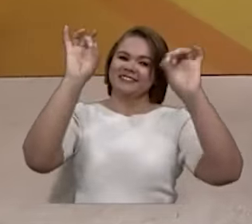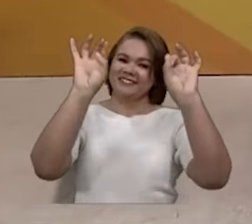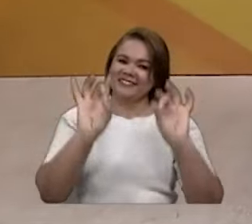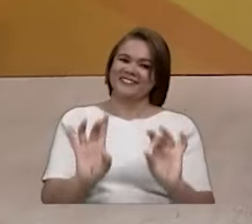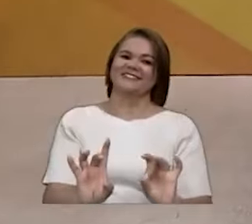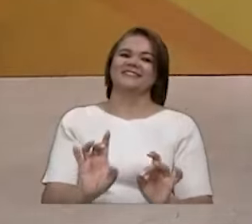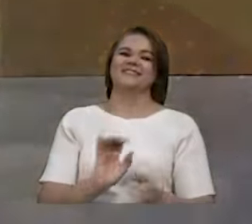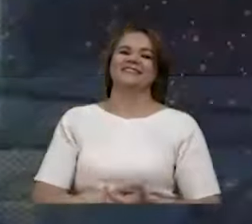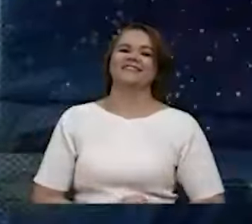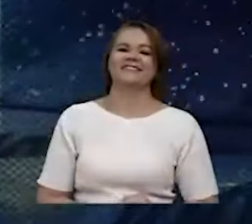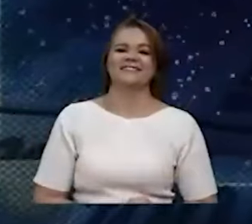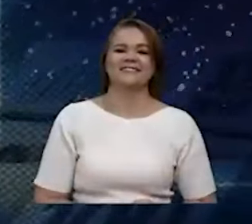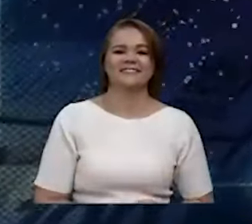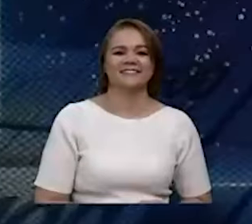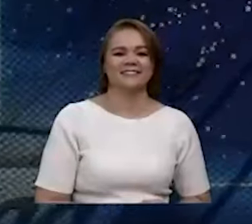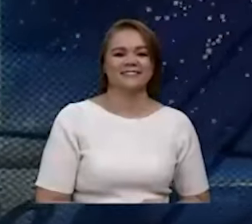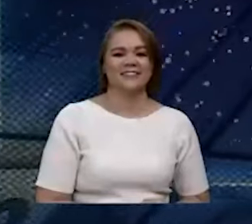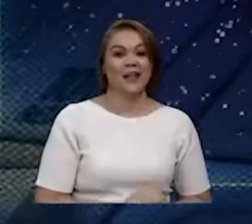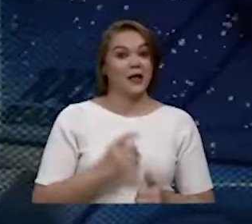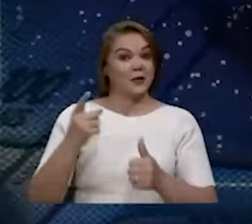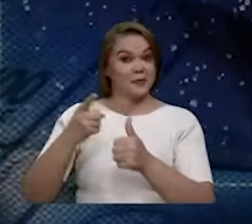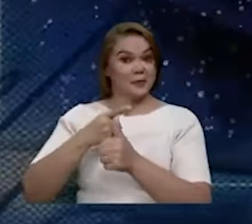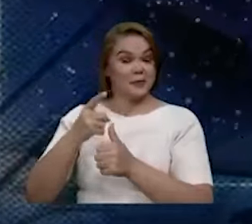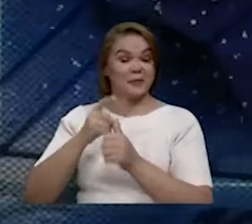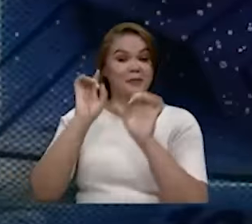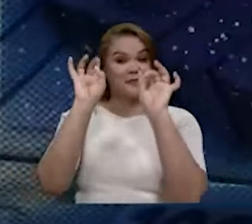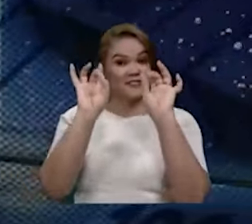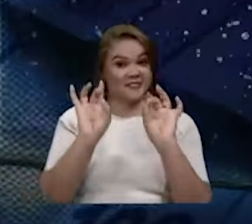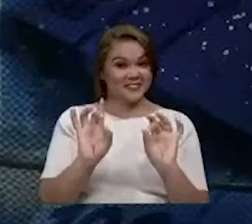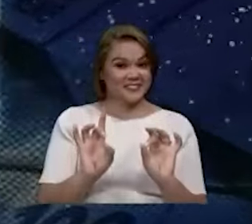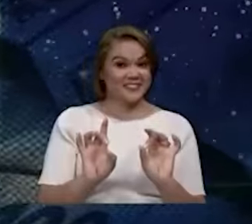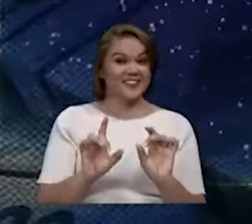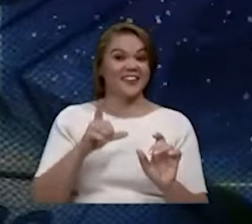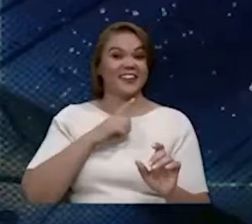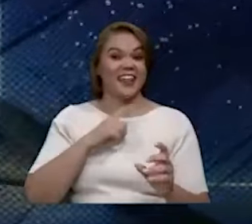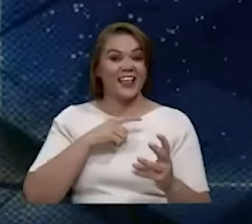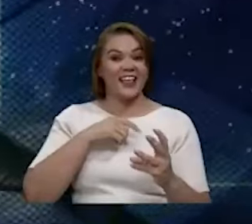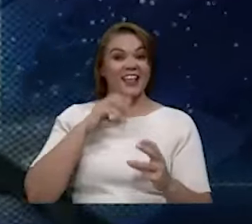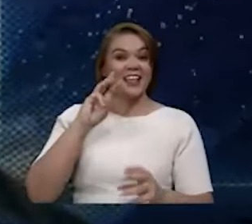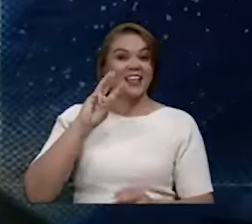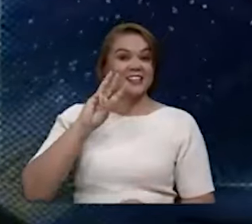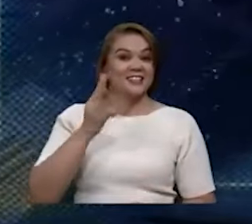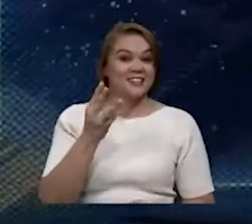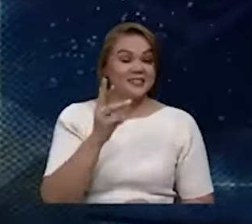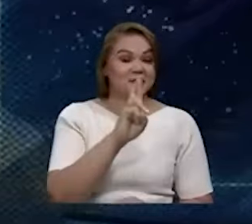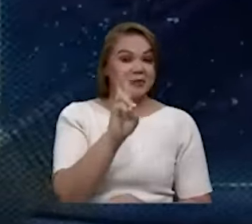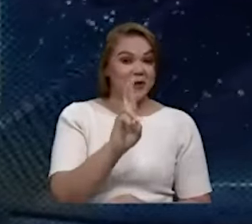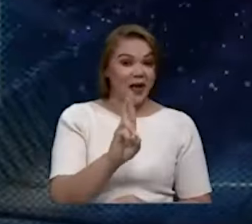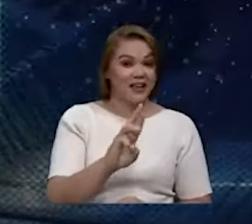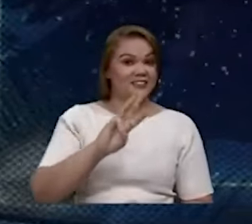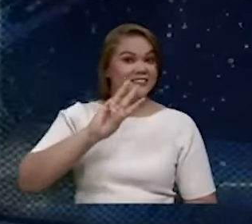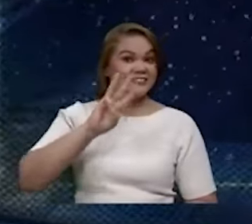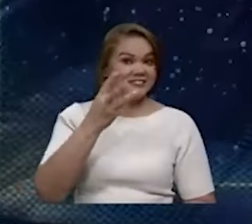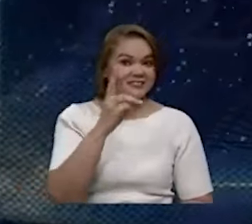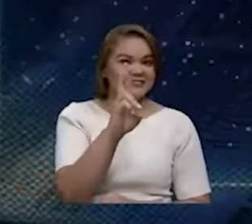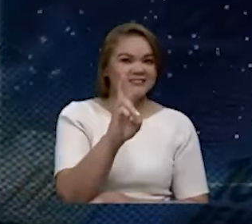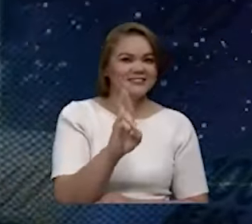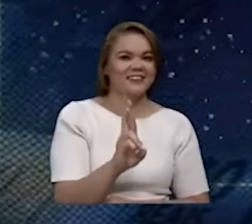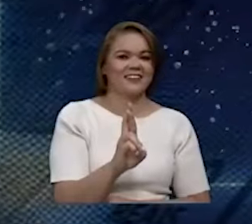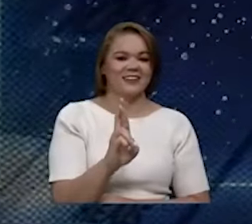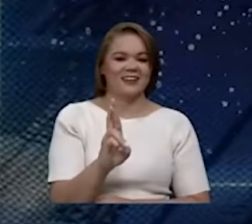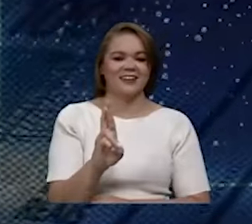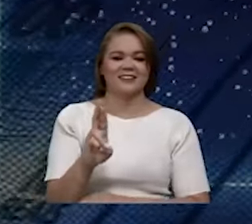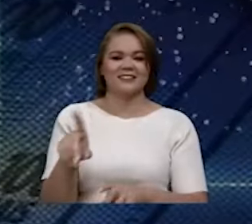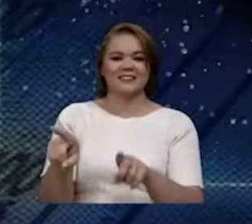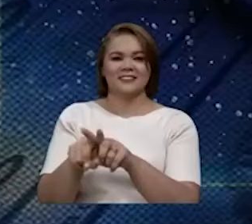especial. No primeiro prêmio especial tem R$3.000. R$3.000 agora